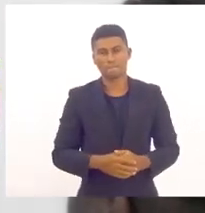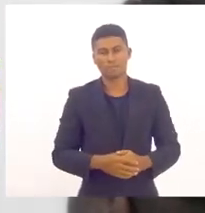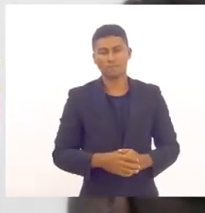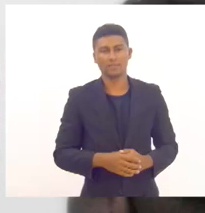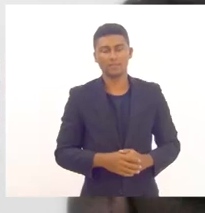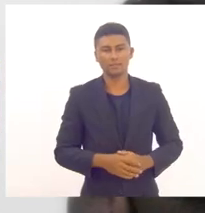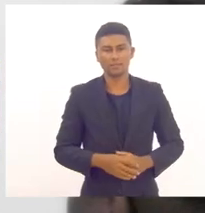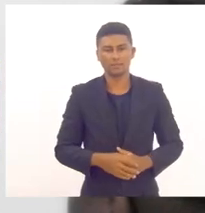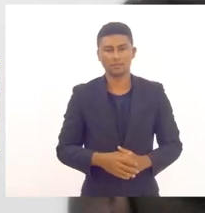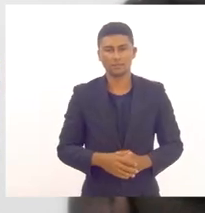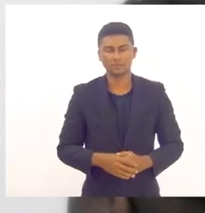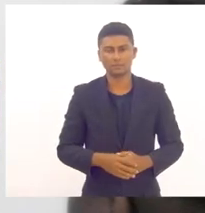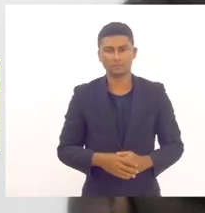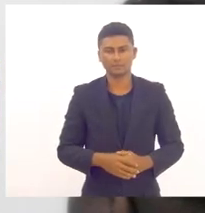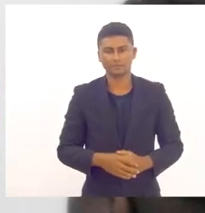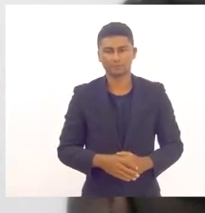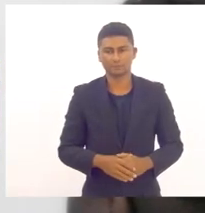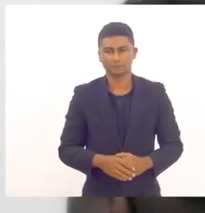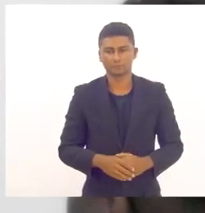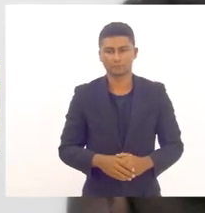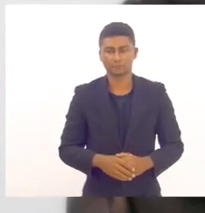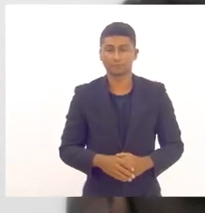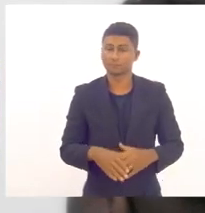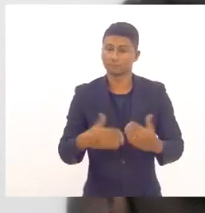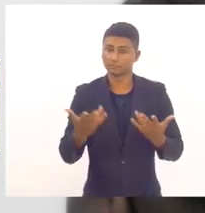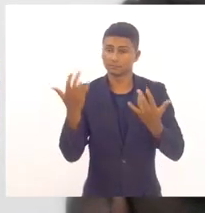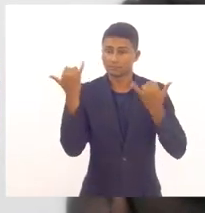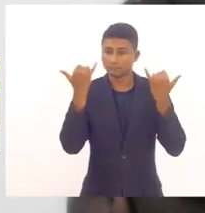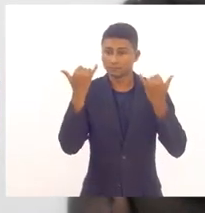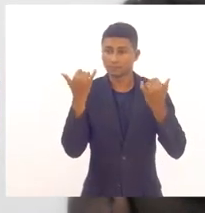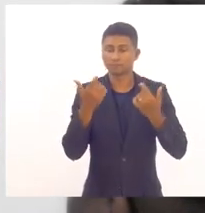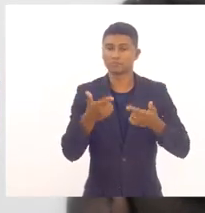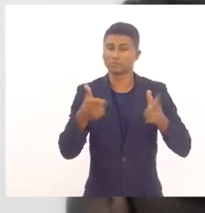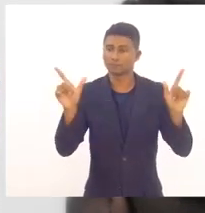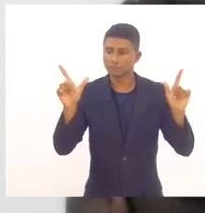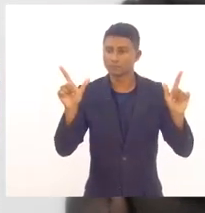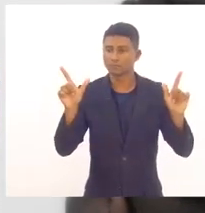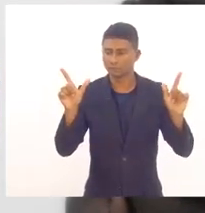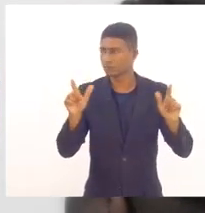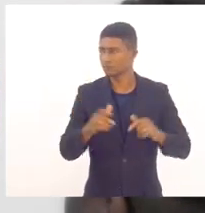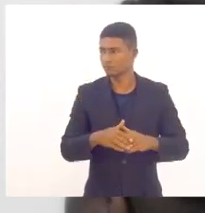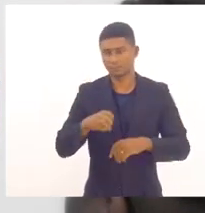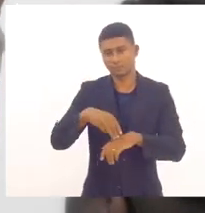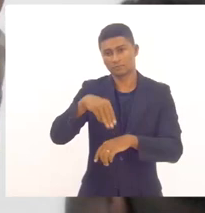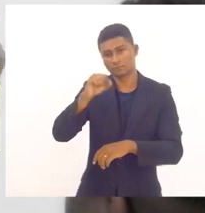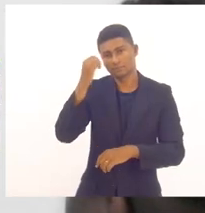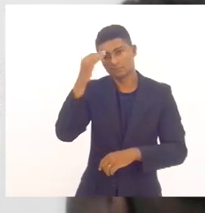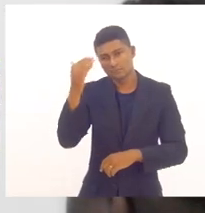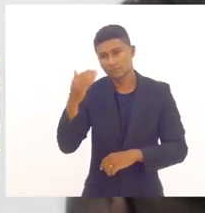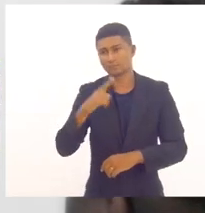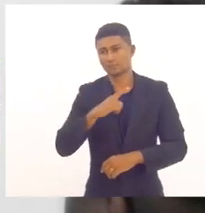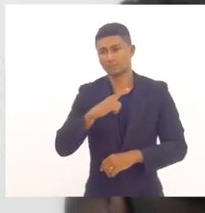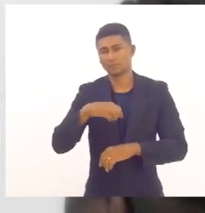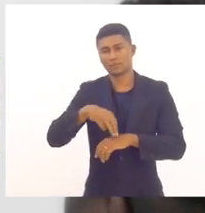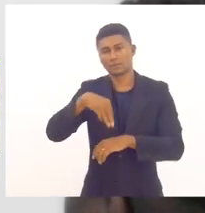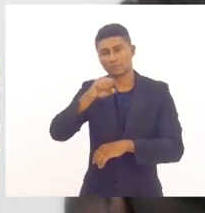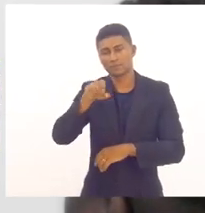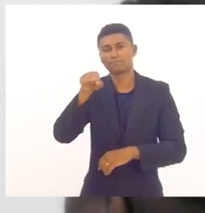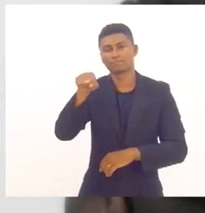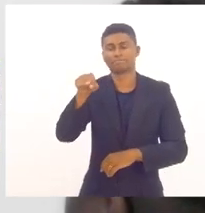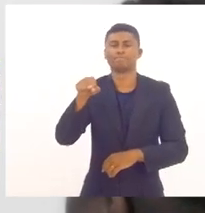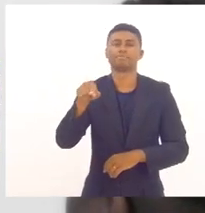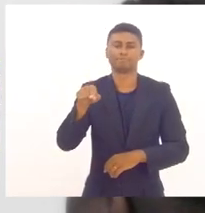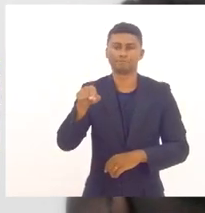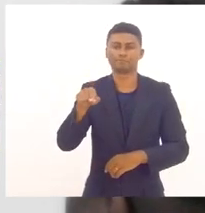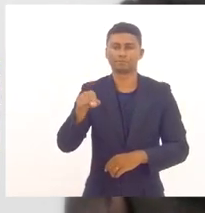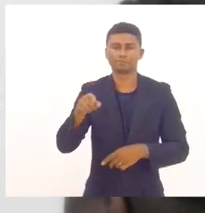aí, a gente tem outros dados aqui, mestres que ele agradece. Tem um grande mestre de um grande grupo burguês que